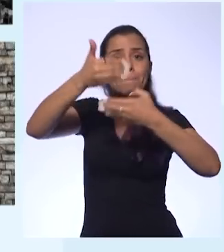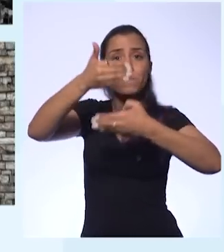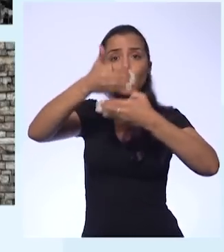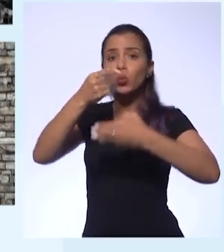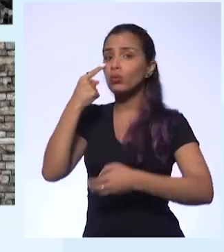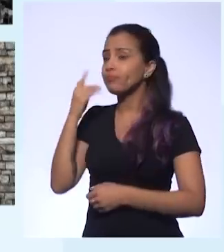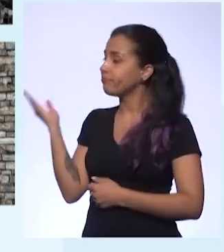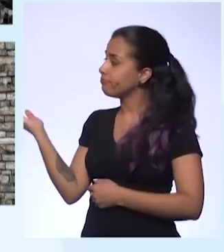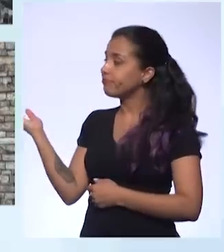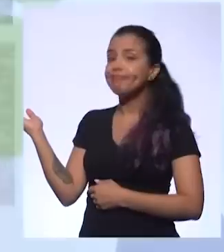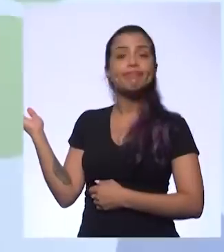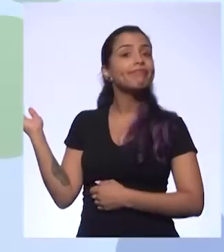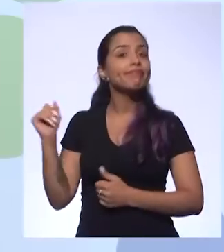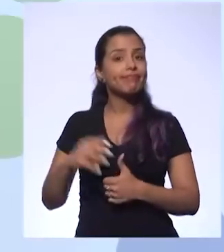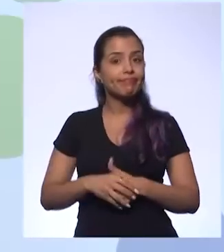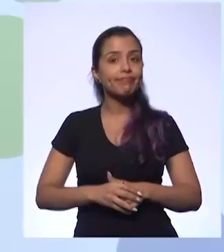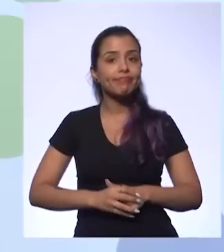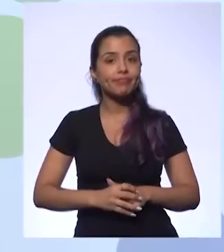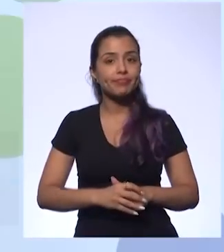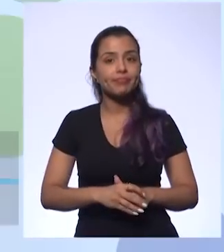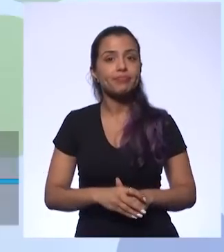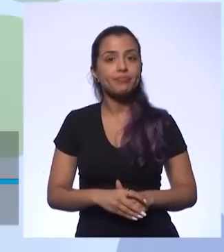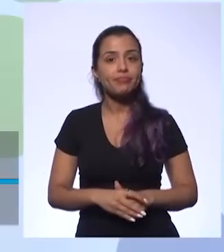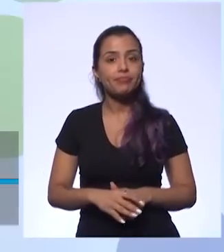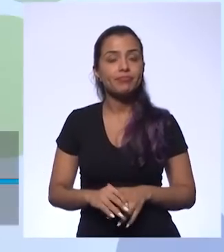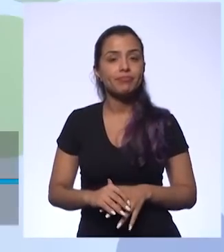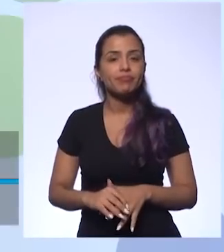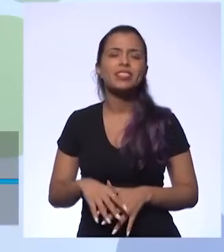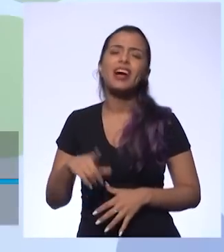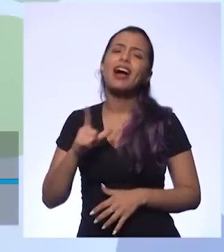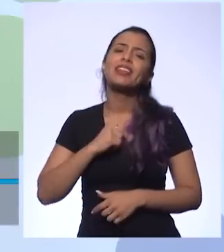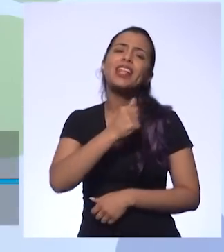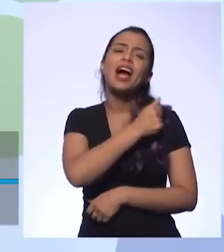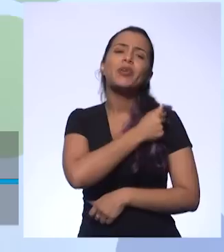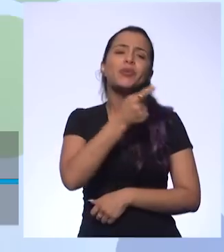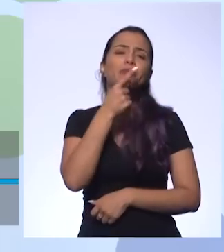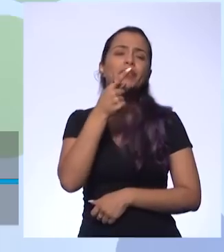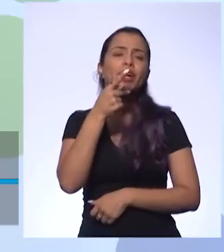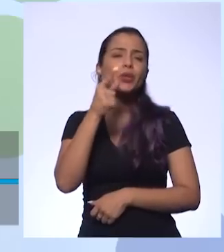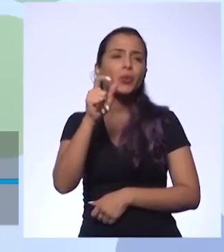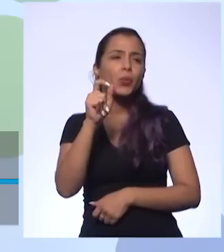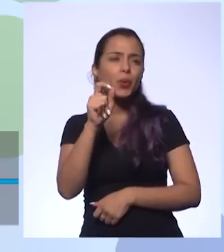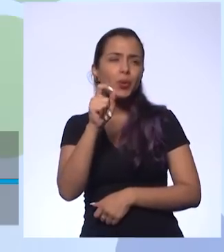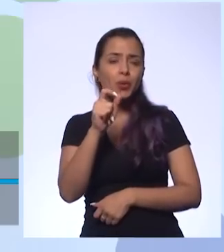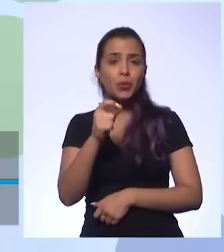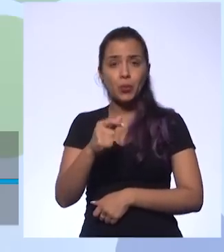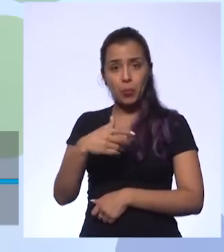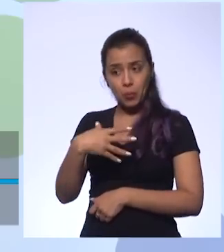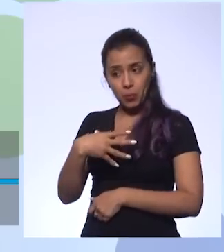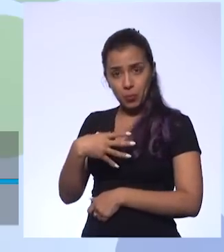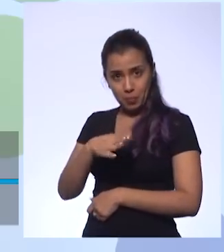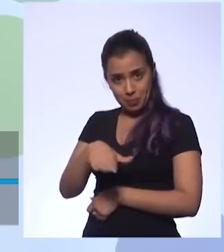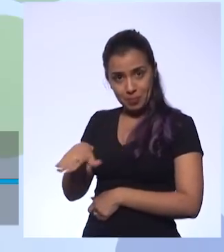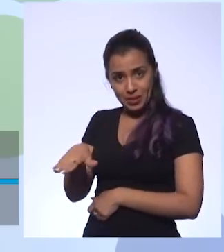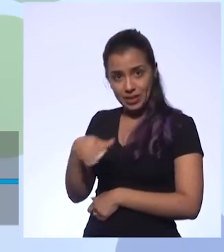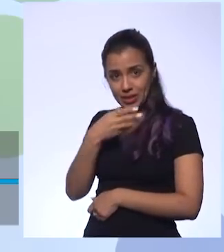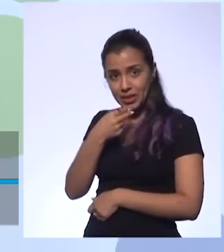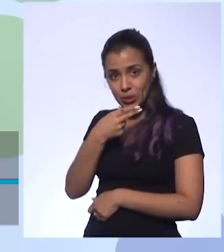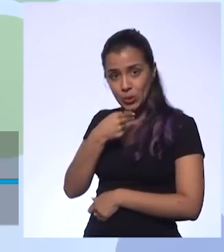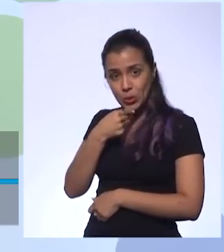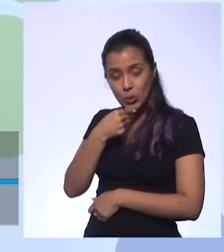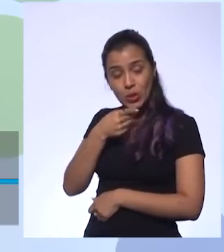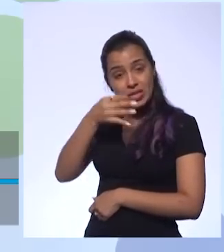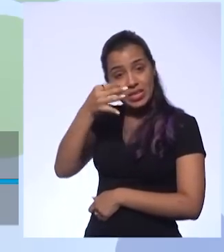Analice? Olha... Ai, gente, já tem aluno falando assim que aquele menino está certo, porque ele pode ter um futuro